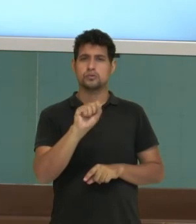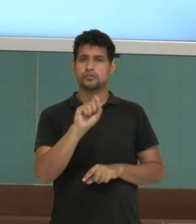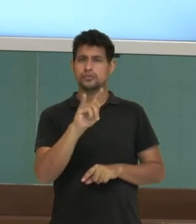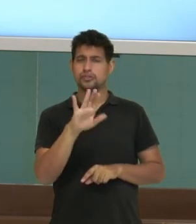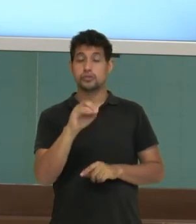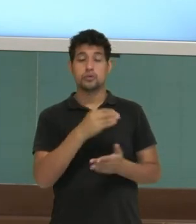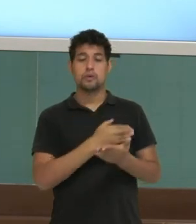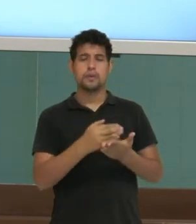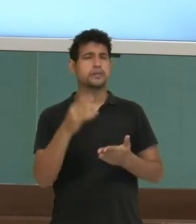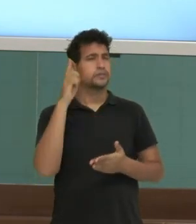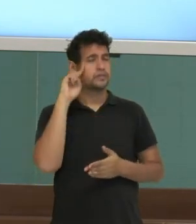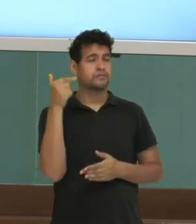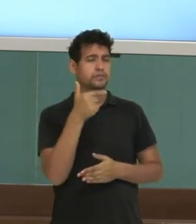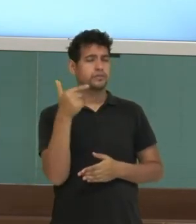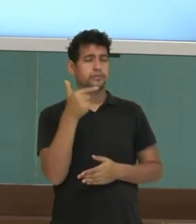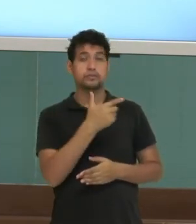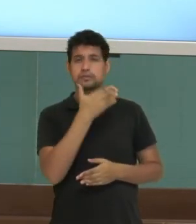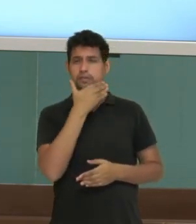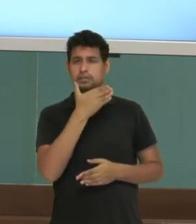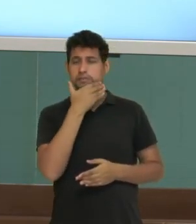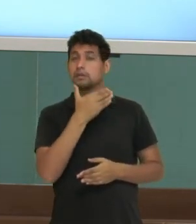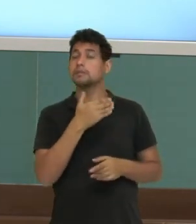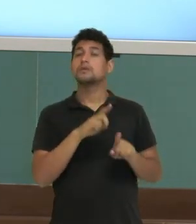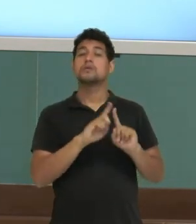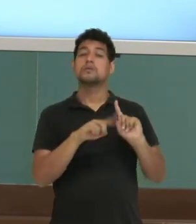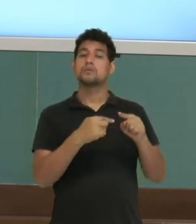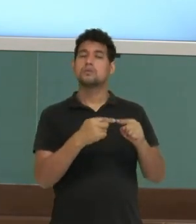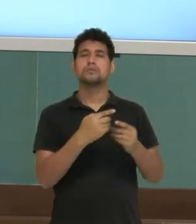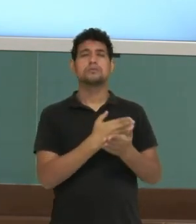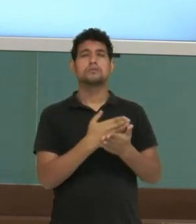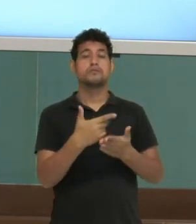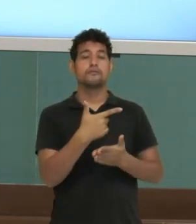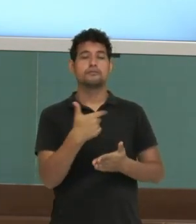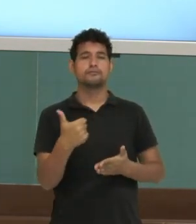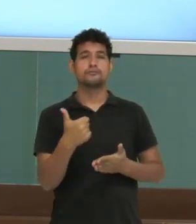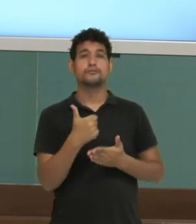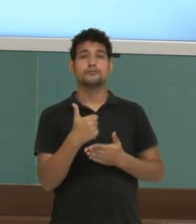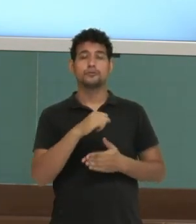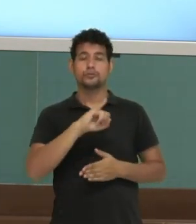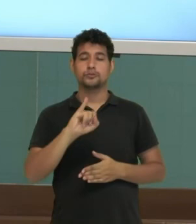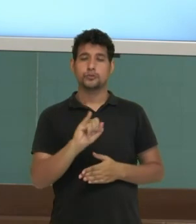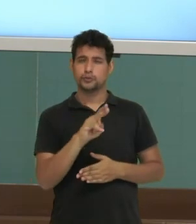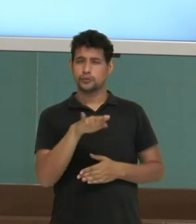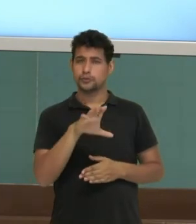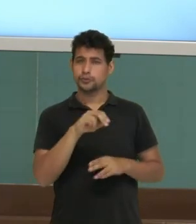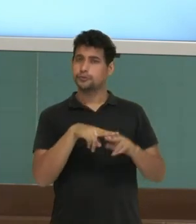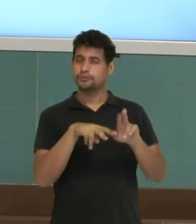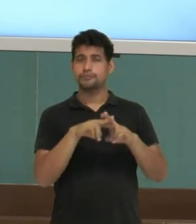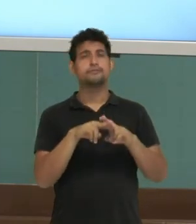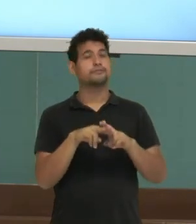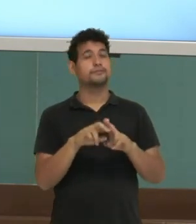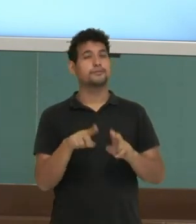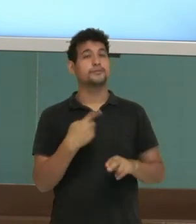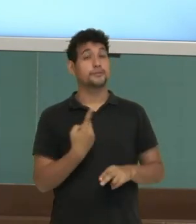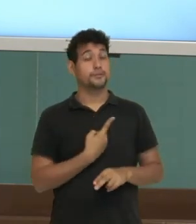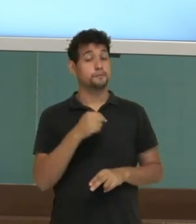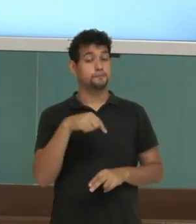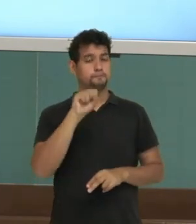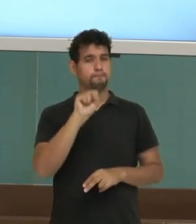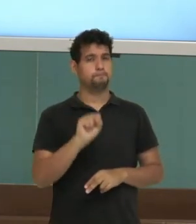no dia 22 de dezembro e solstício de inverno, 21 de junho. Lembrando aqui, no nosso